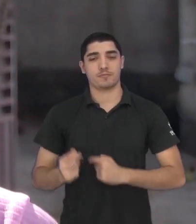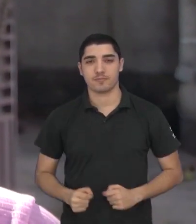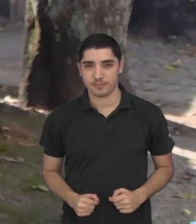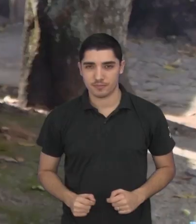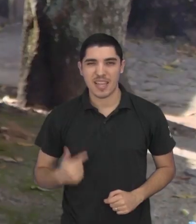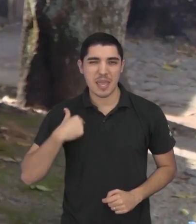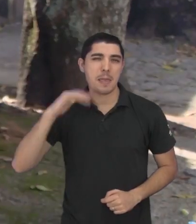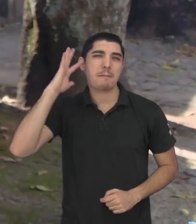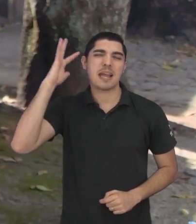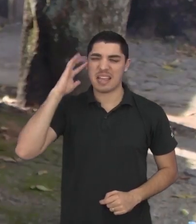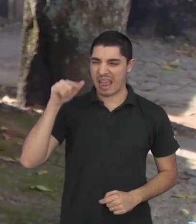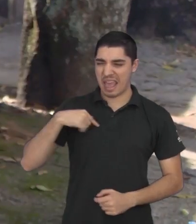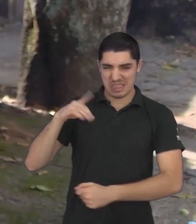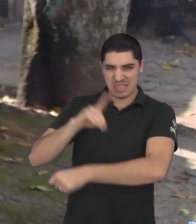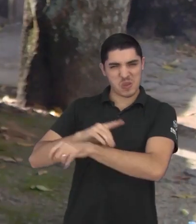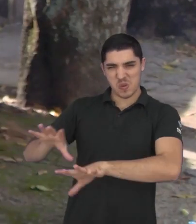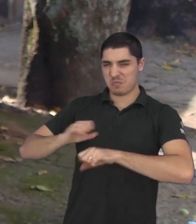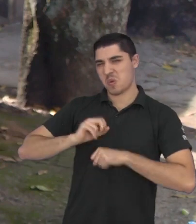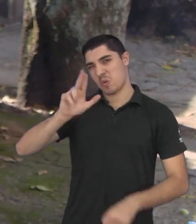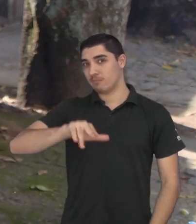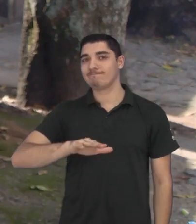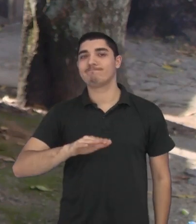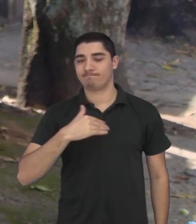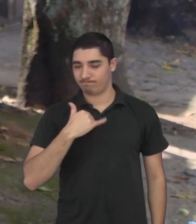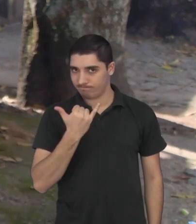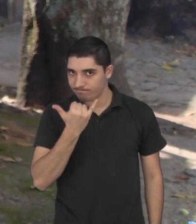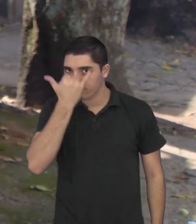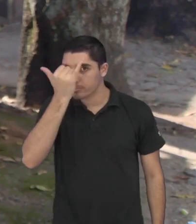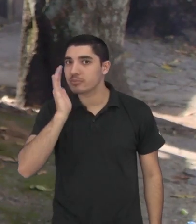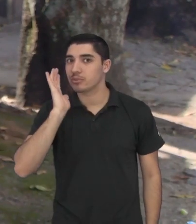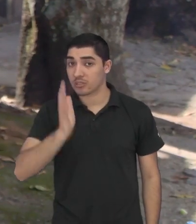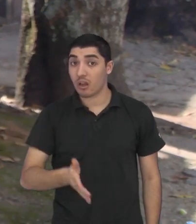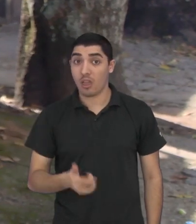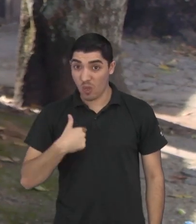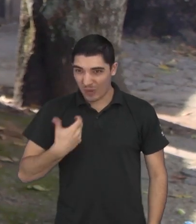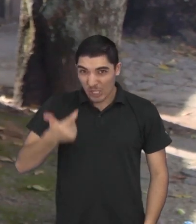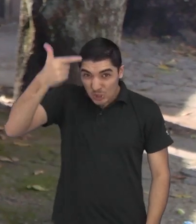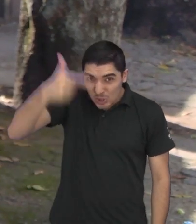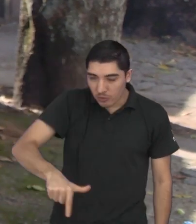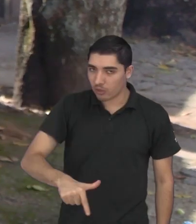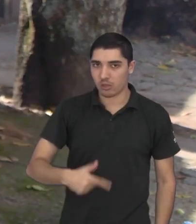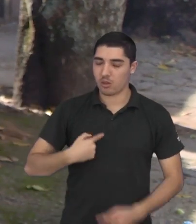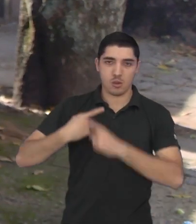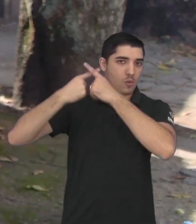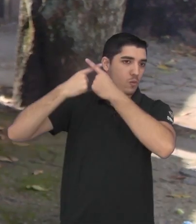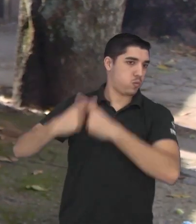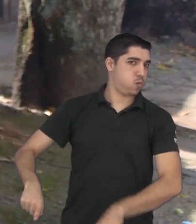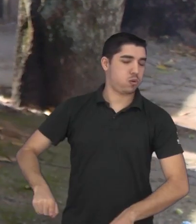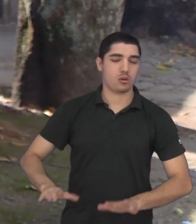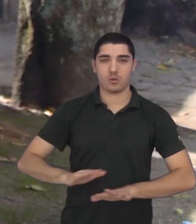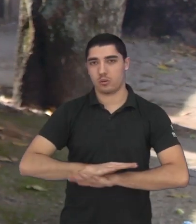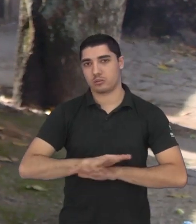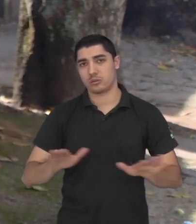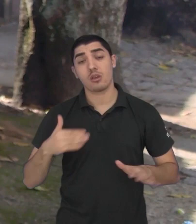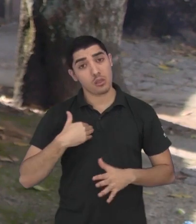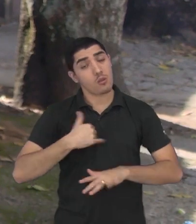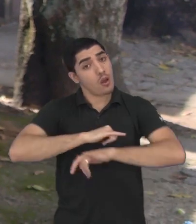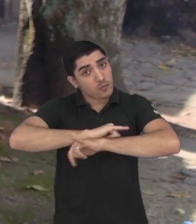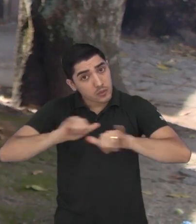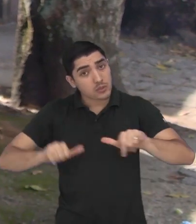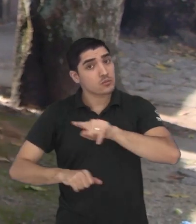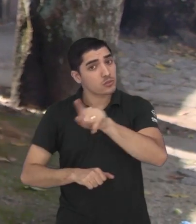hoje. Eu vejo que as câmeras que nós temos na cidade, espalhadas pela cidade, os radares, ajuda muito nisso. A